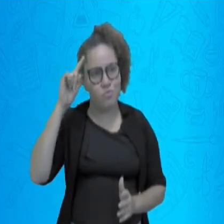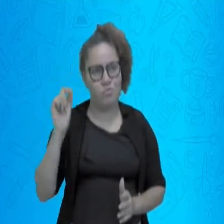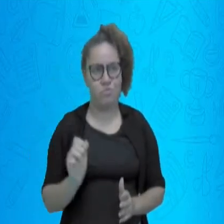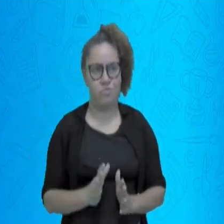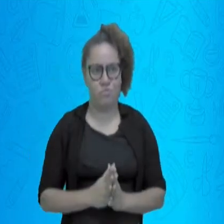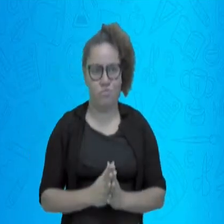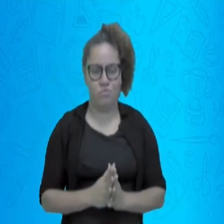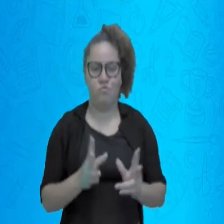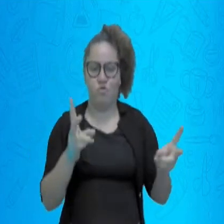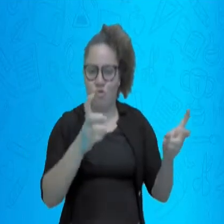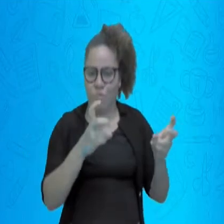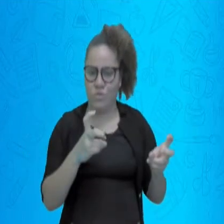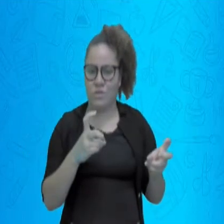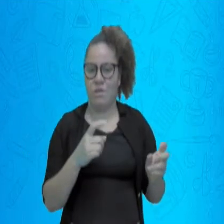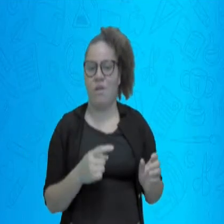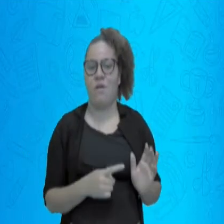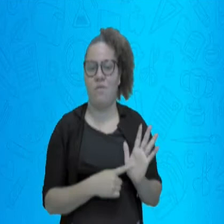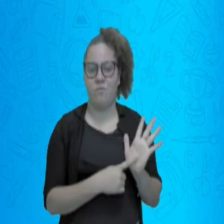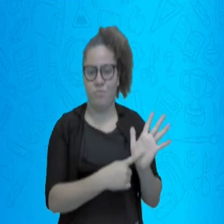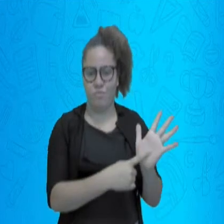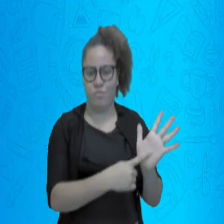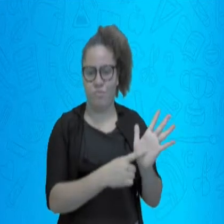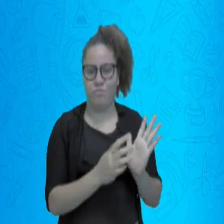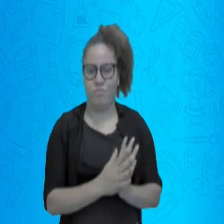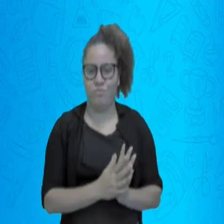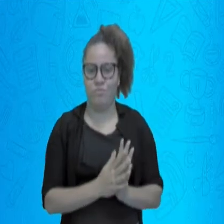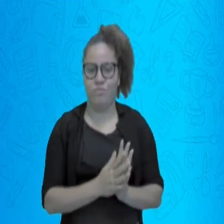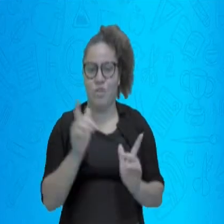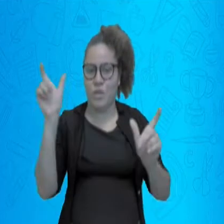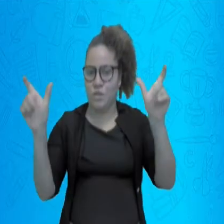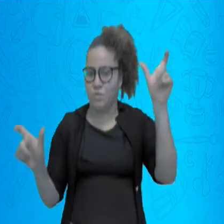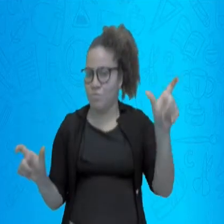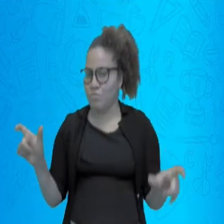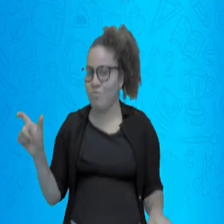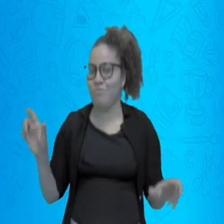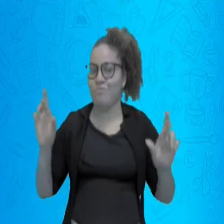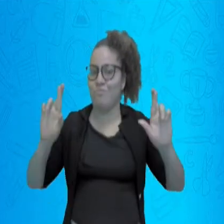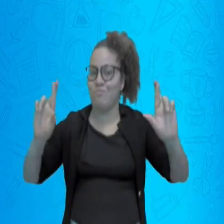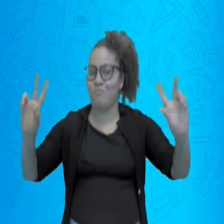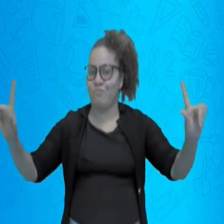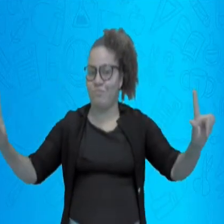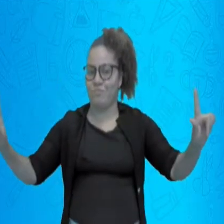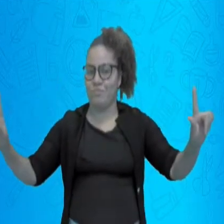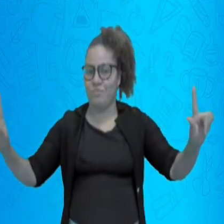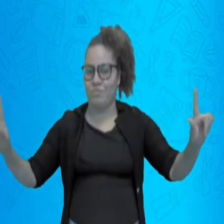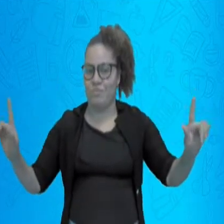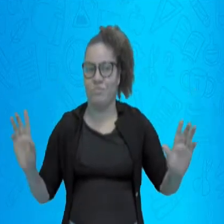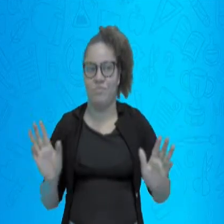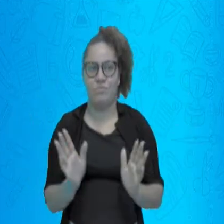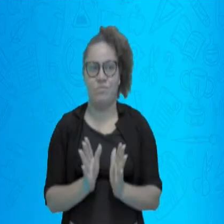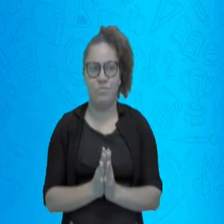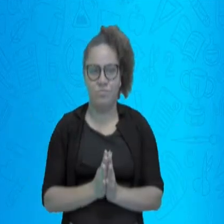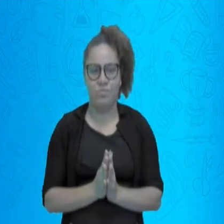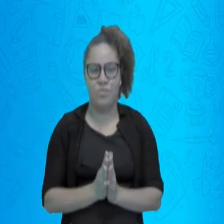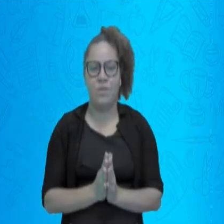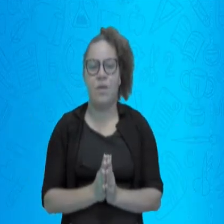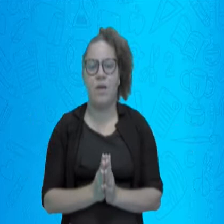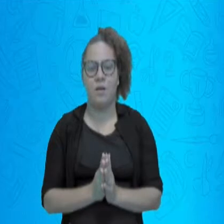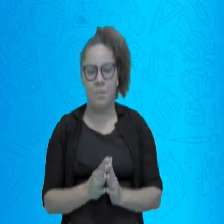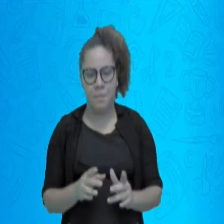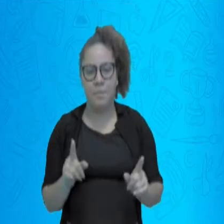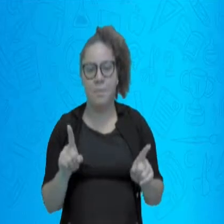essa imagem aqui. Todas as pessoas são diferentes umas das outras, apesar de algumas semelhanças. O